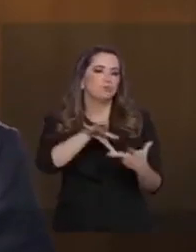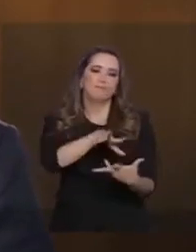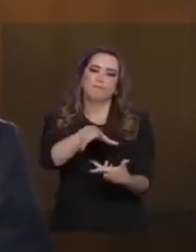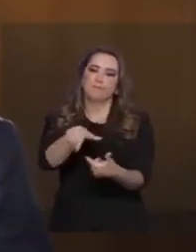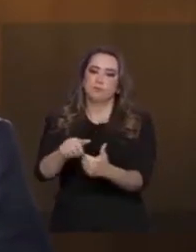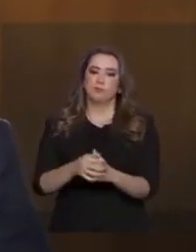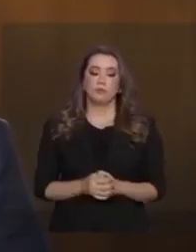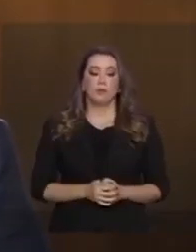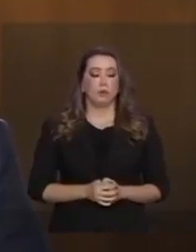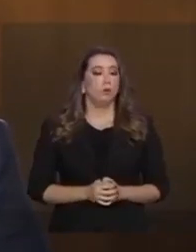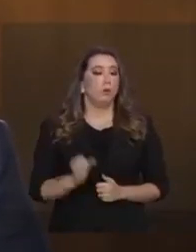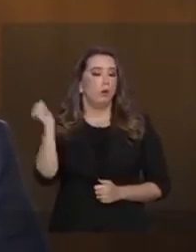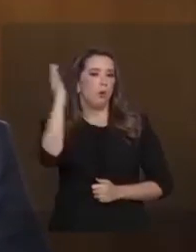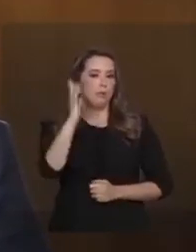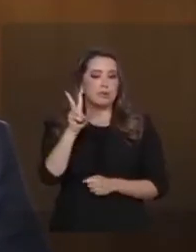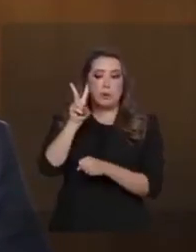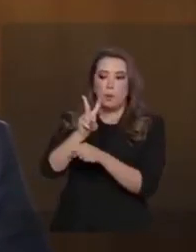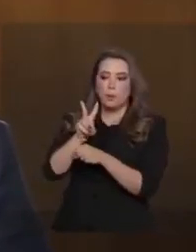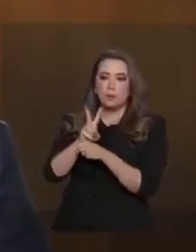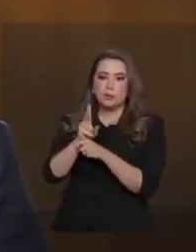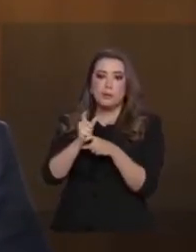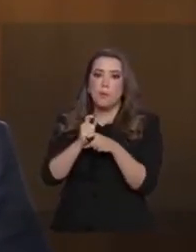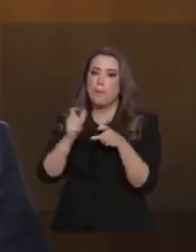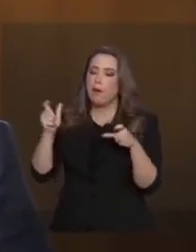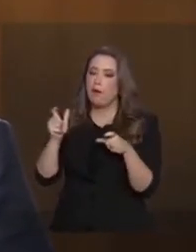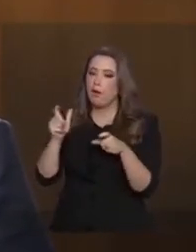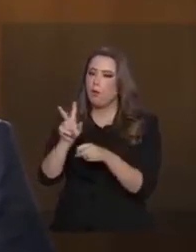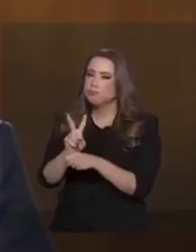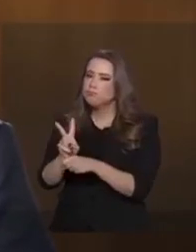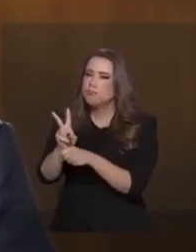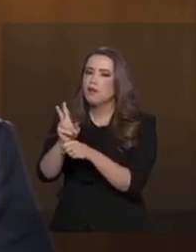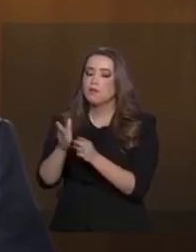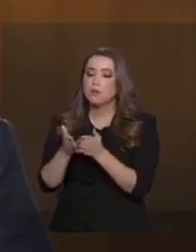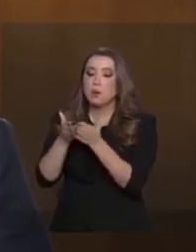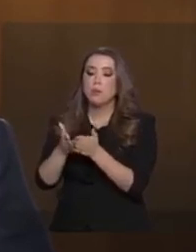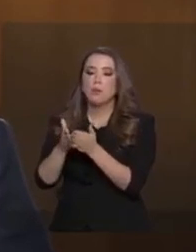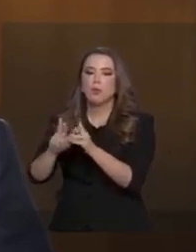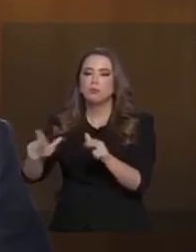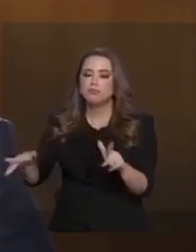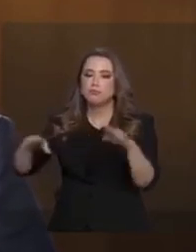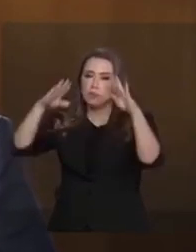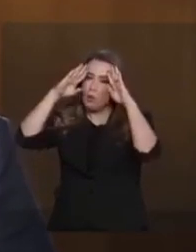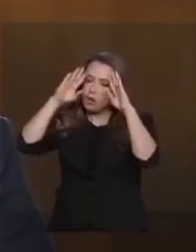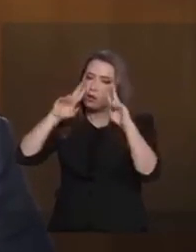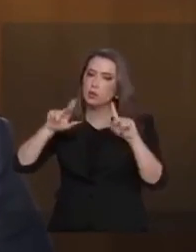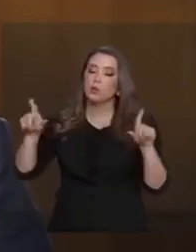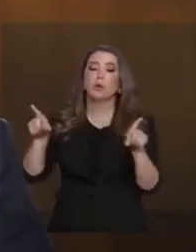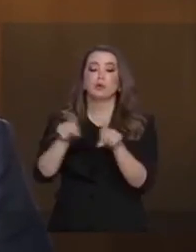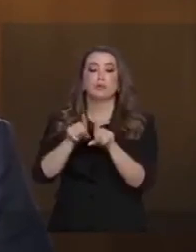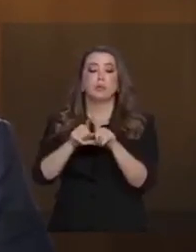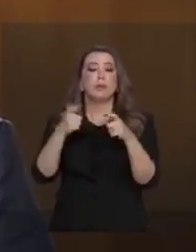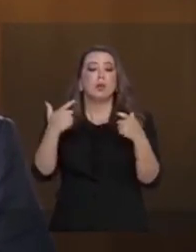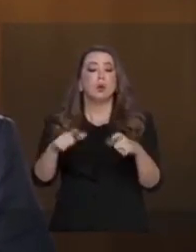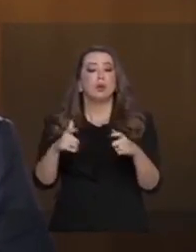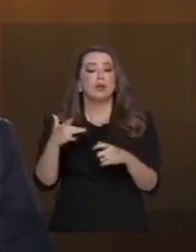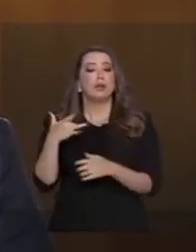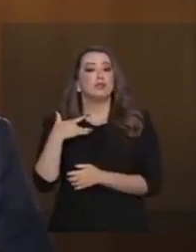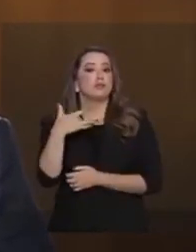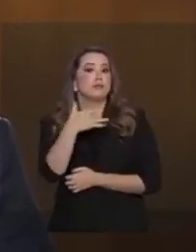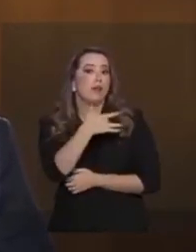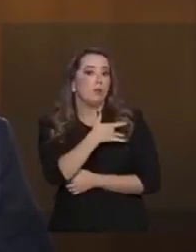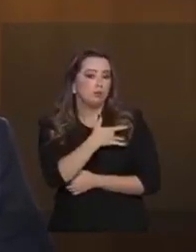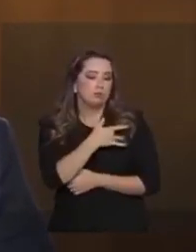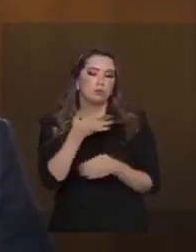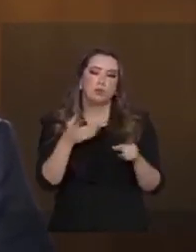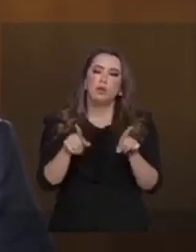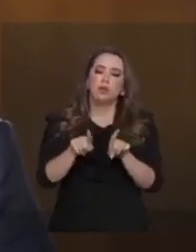continentes. O Brasil reforçou seu sistema de vigilância em portos, aeroportos e unidades de saúde e foi